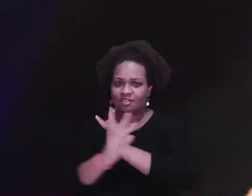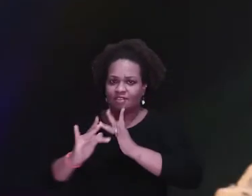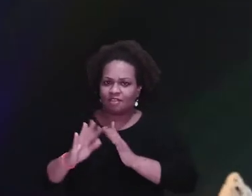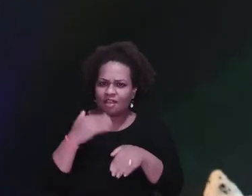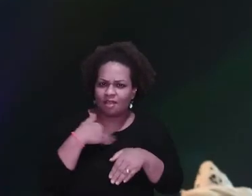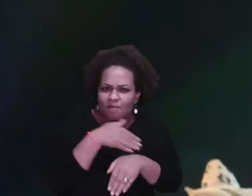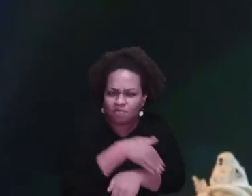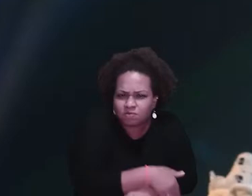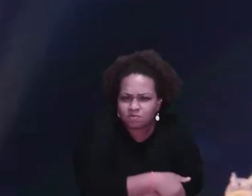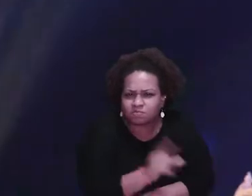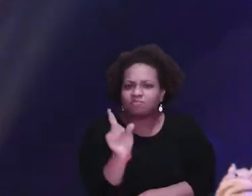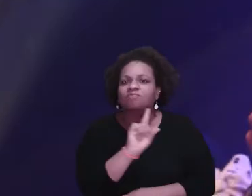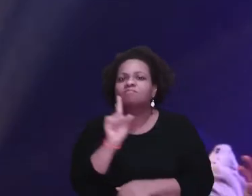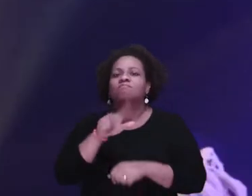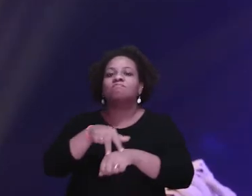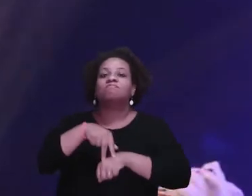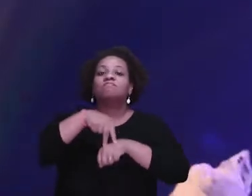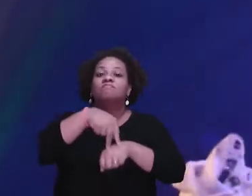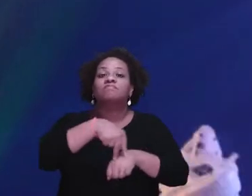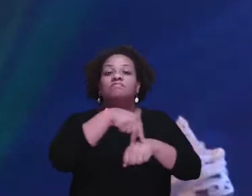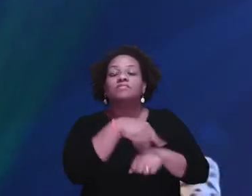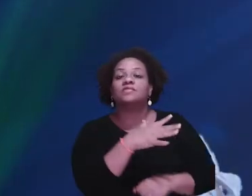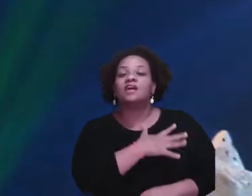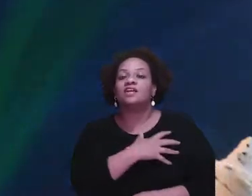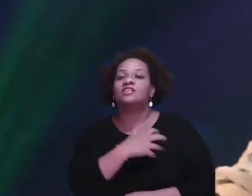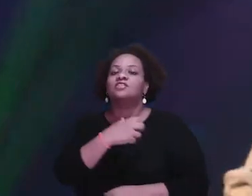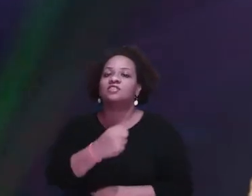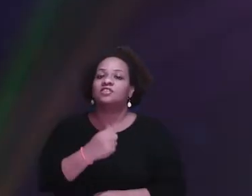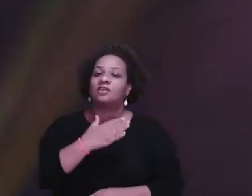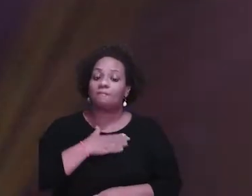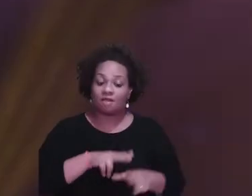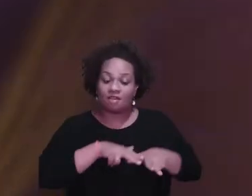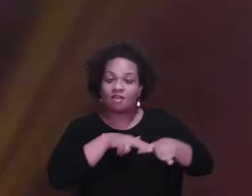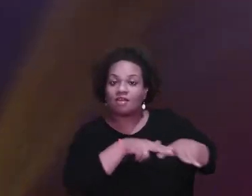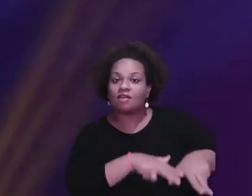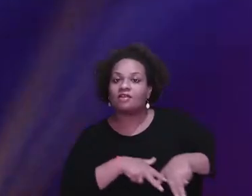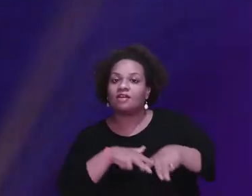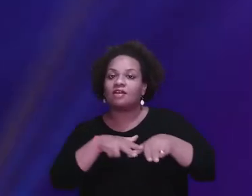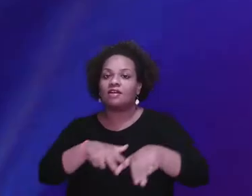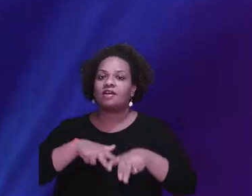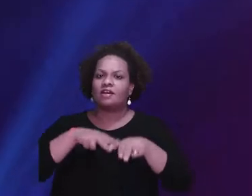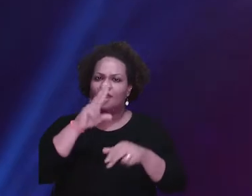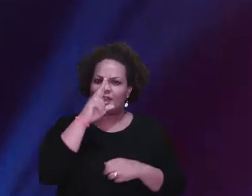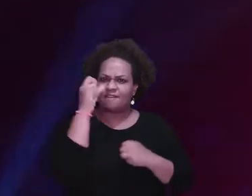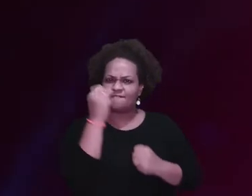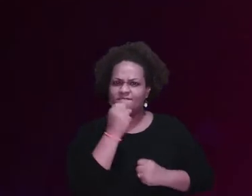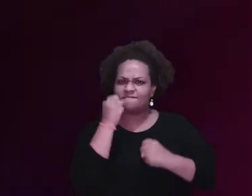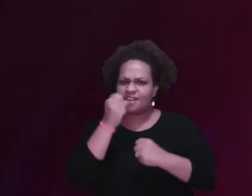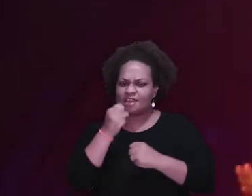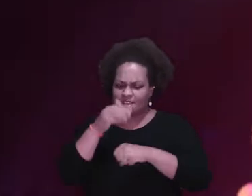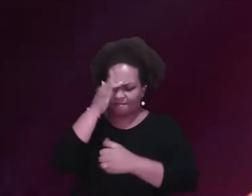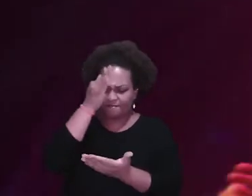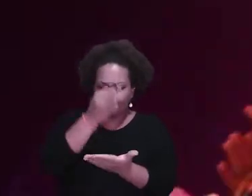eu não posso se calor ficou o meu até o é a fé